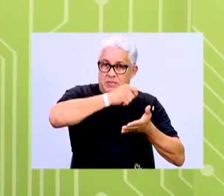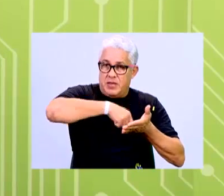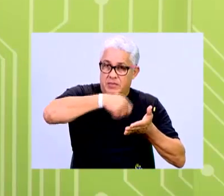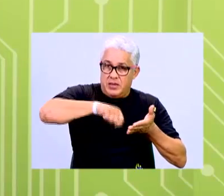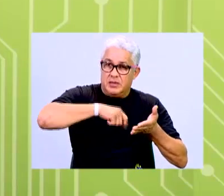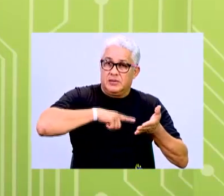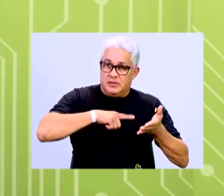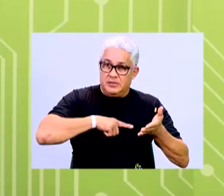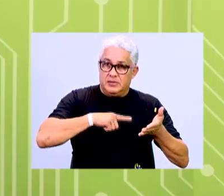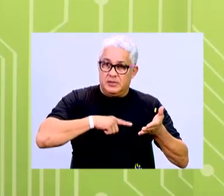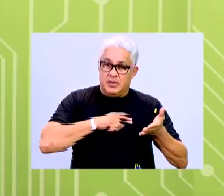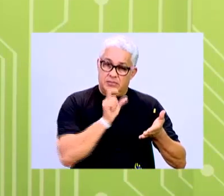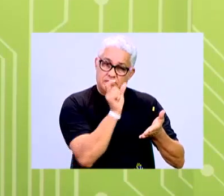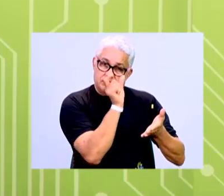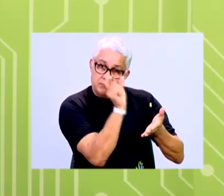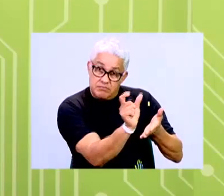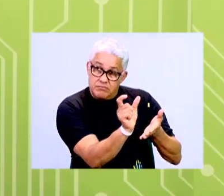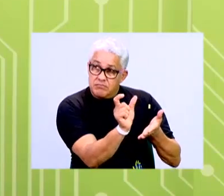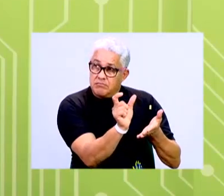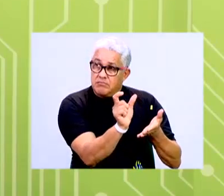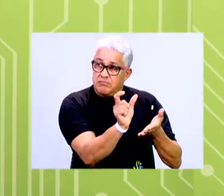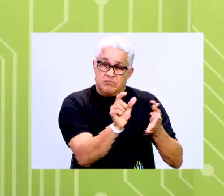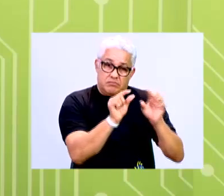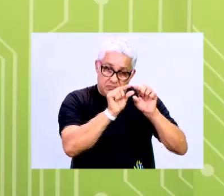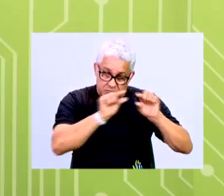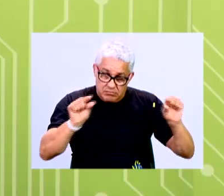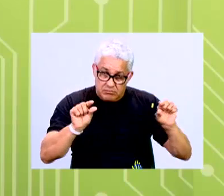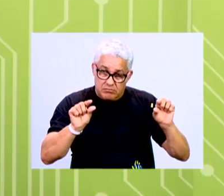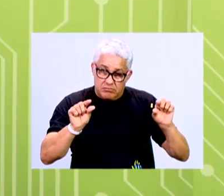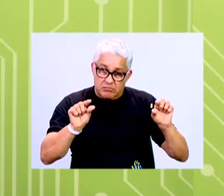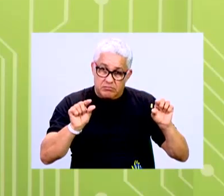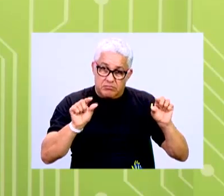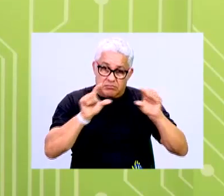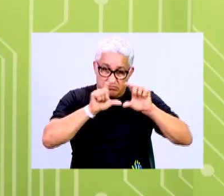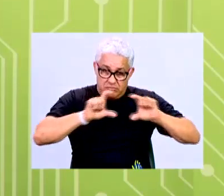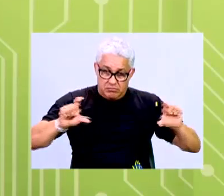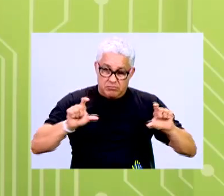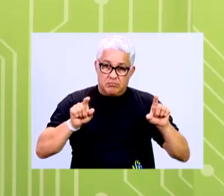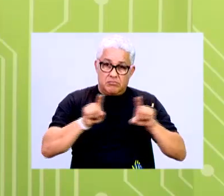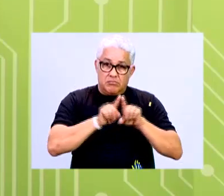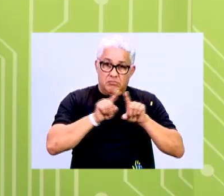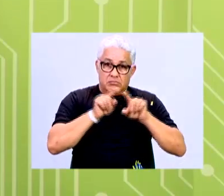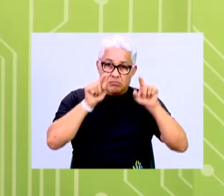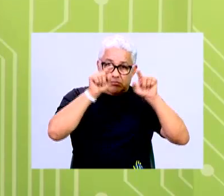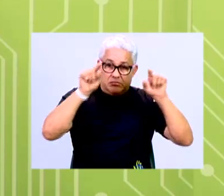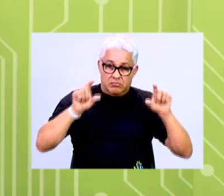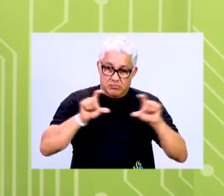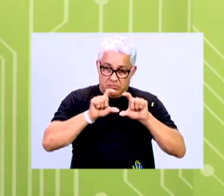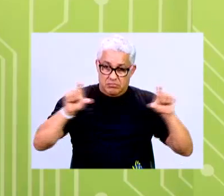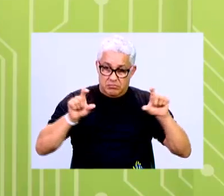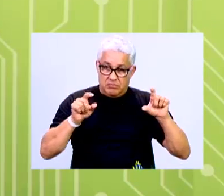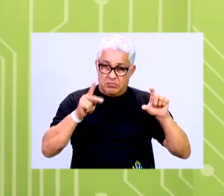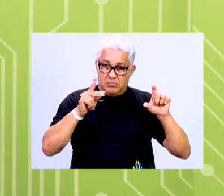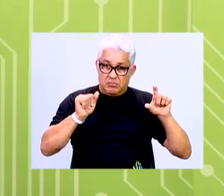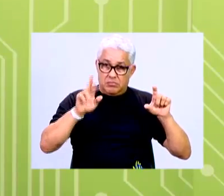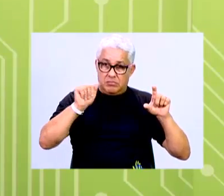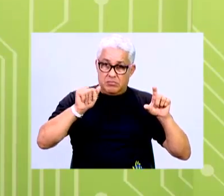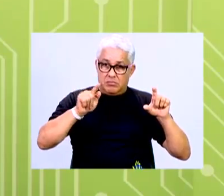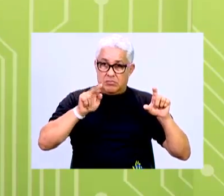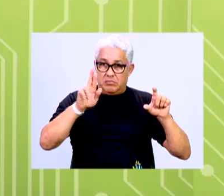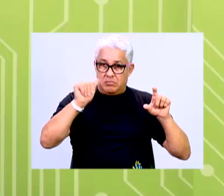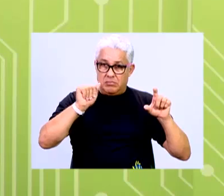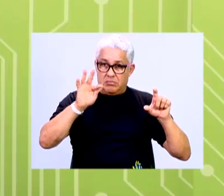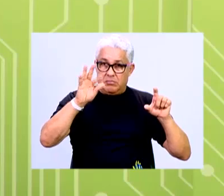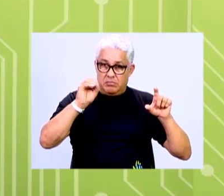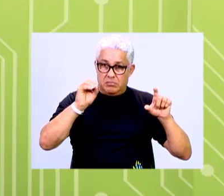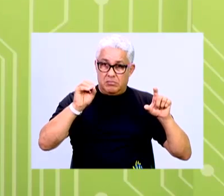nós temos a palavra, a frase, a sentença e o parágrafo, né? Então, quando